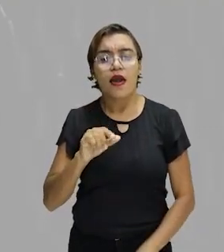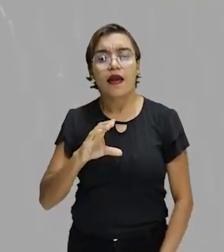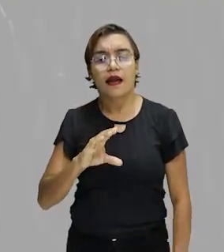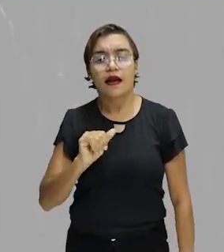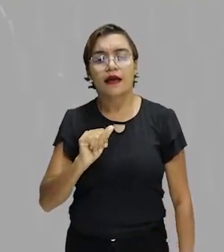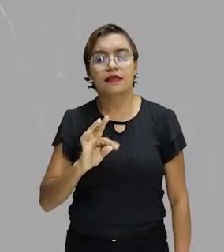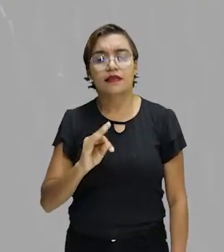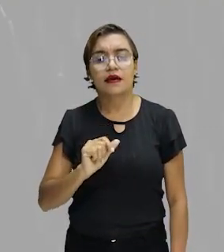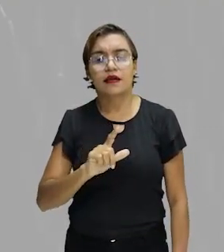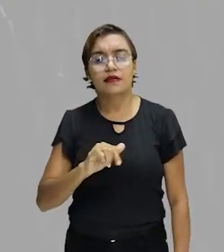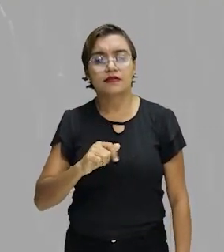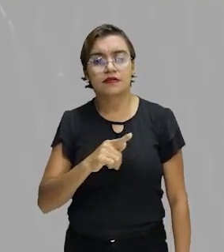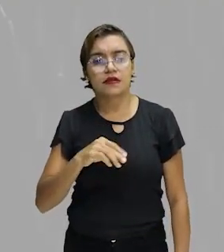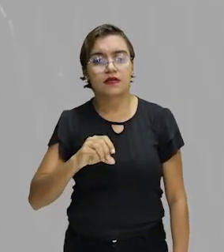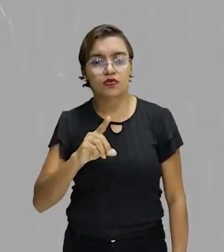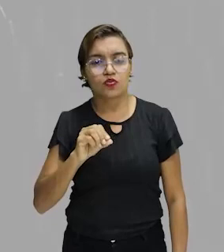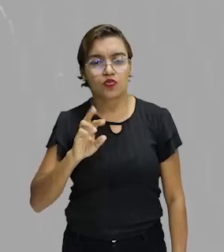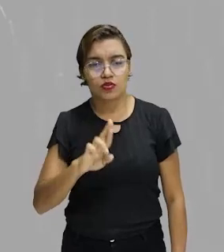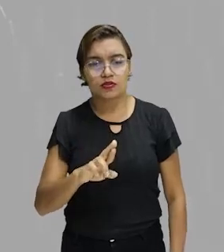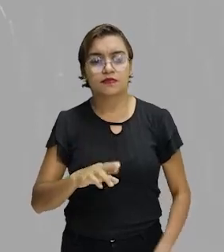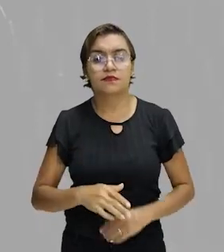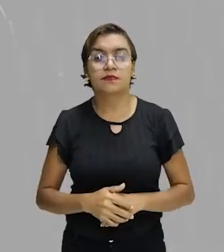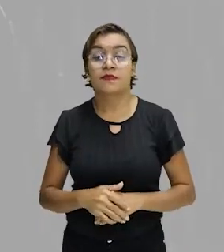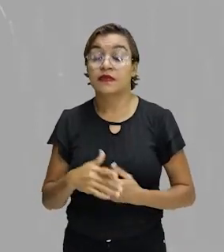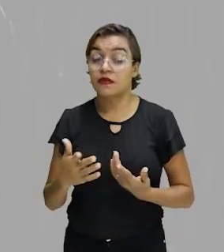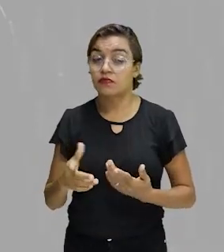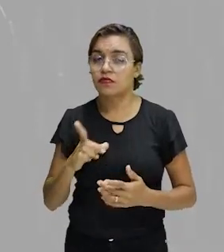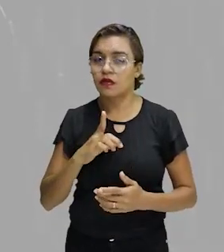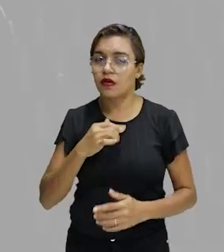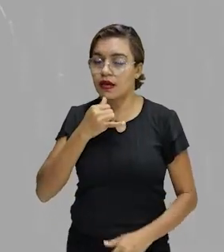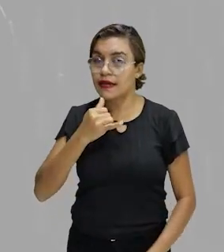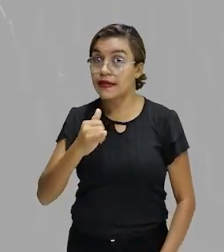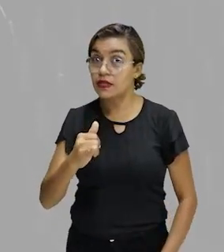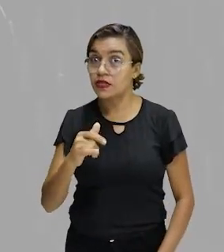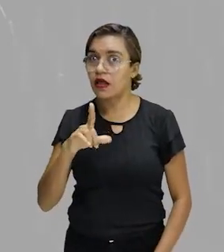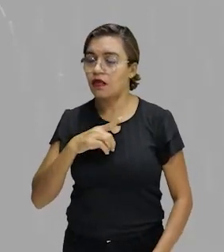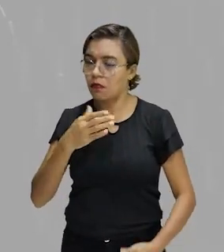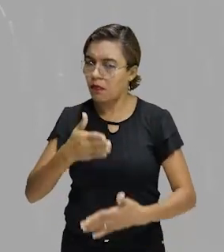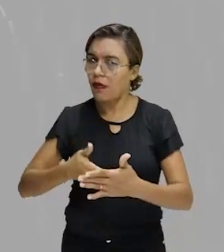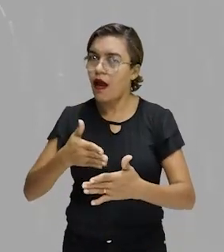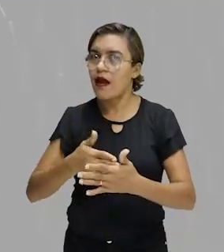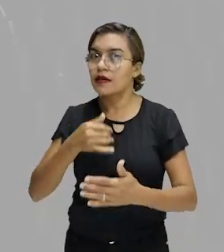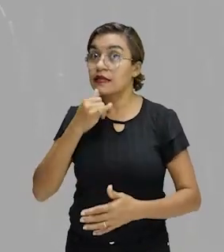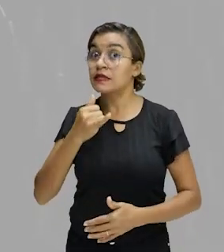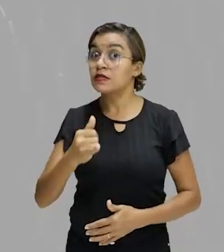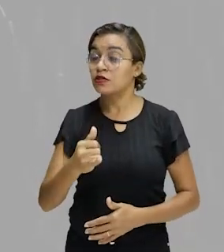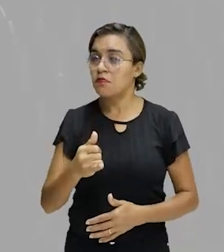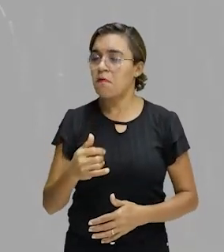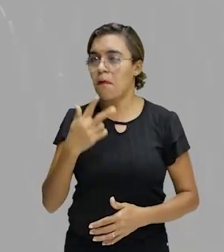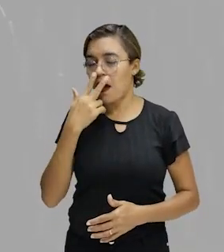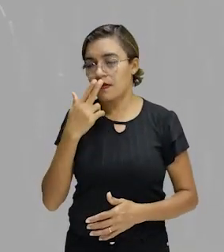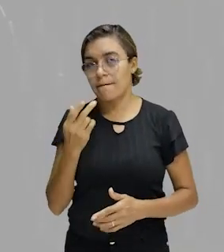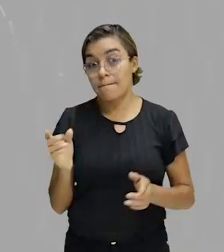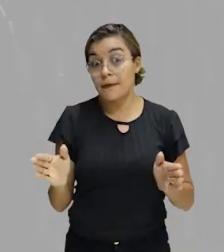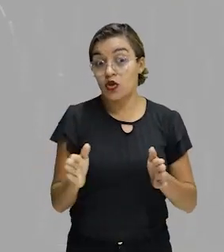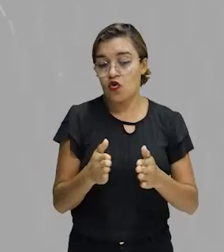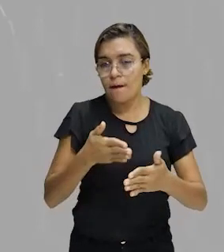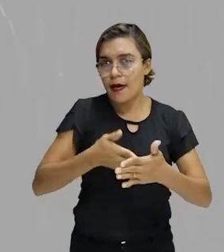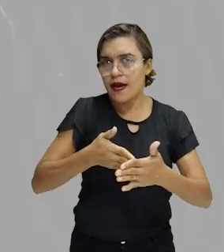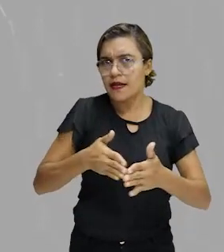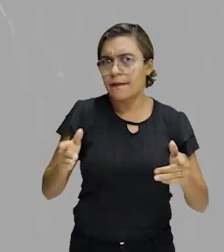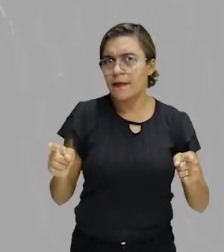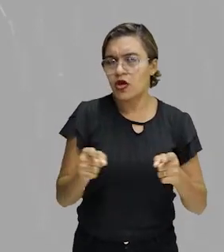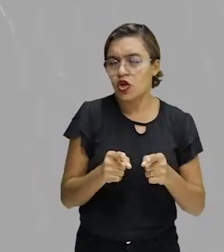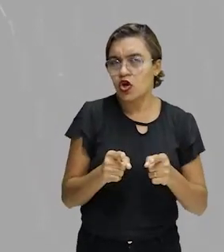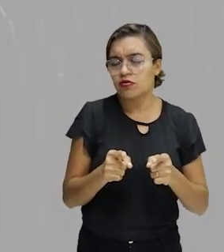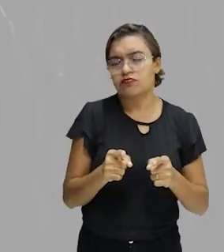catalisadores. Lembrando que a energia de ativação é uma espécie de barreira energética. E quanto menor for essa barreira,